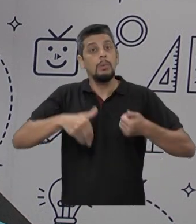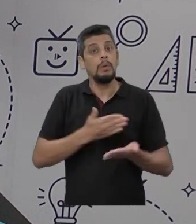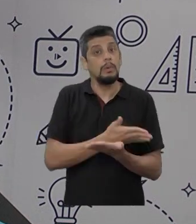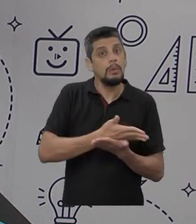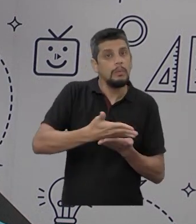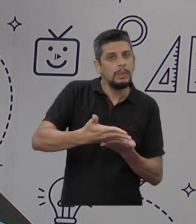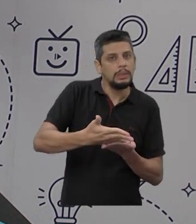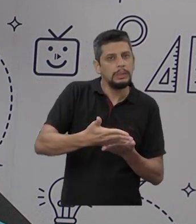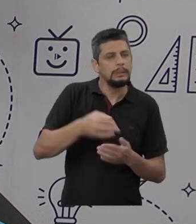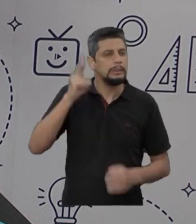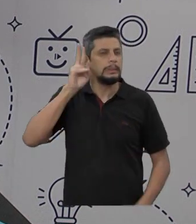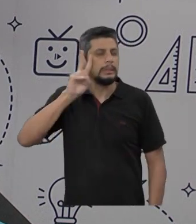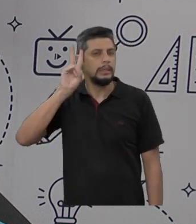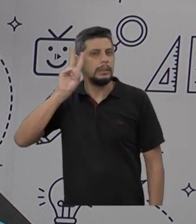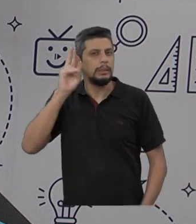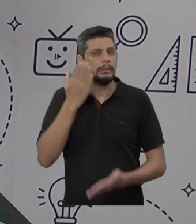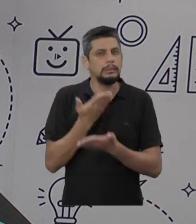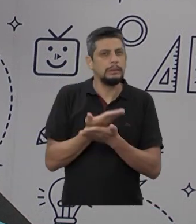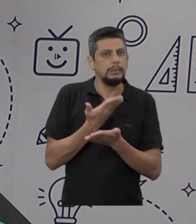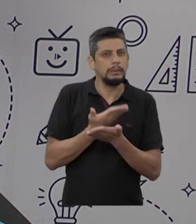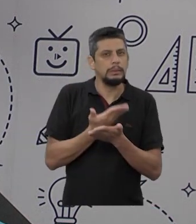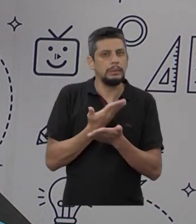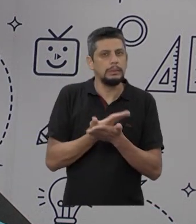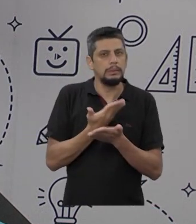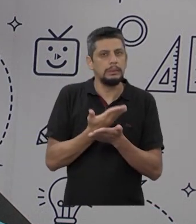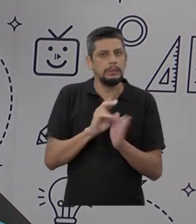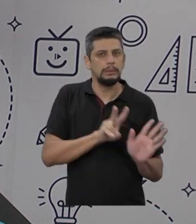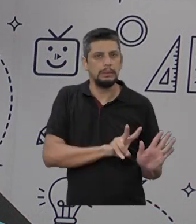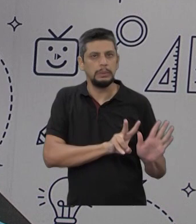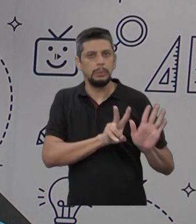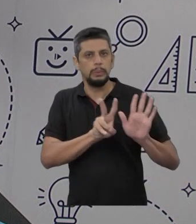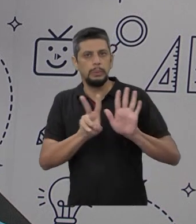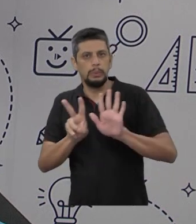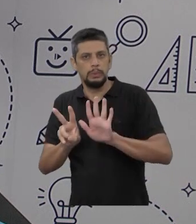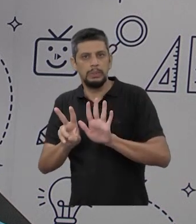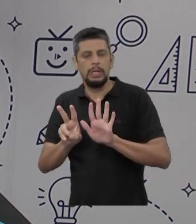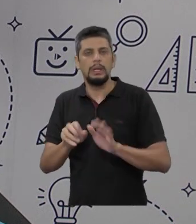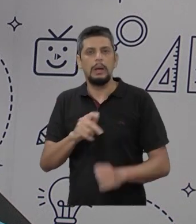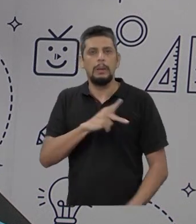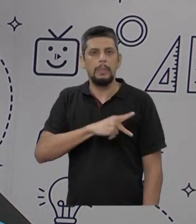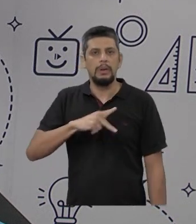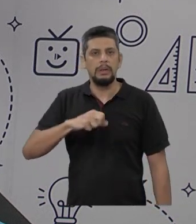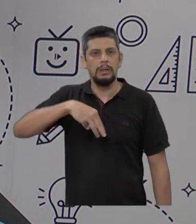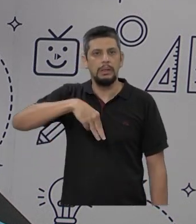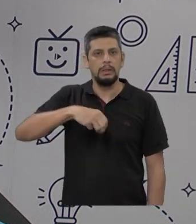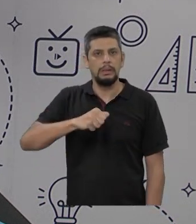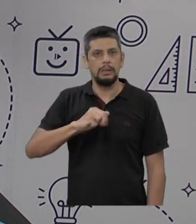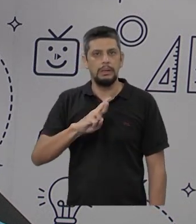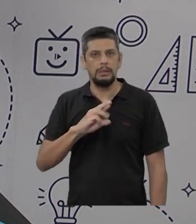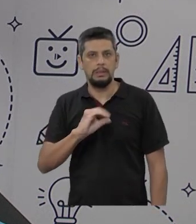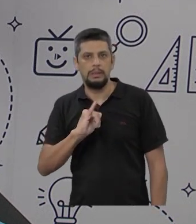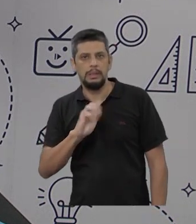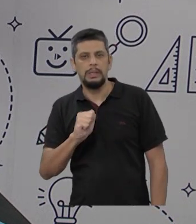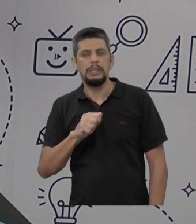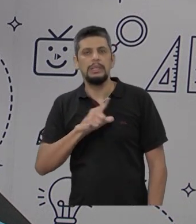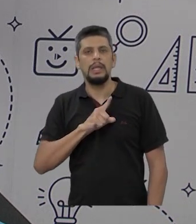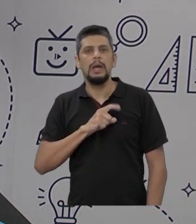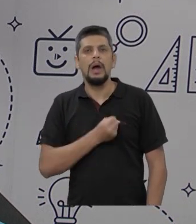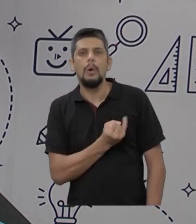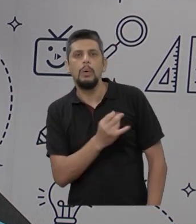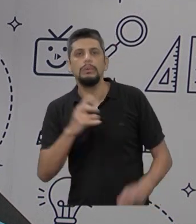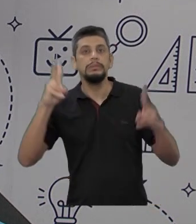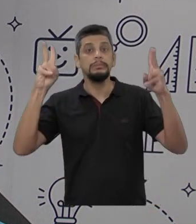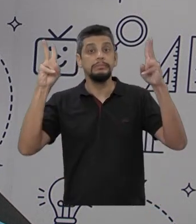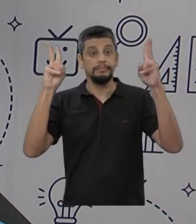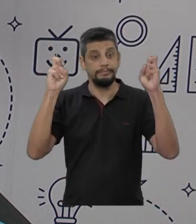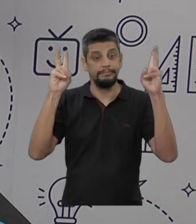vamos começar lembrando da aula, das aulas da semana, onde a professora Márcia trouxe alguns temas